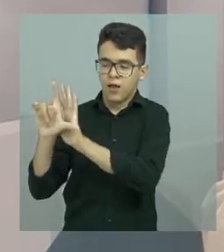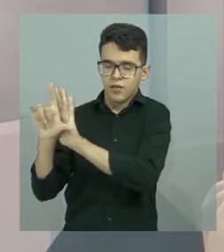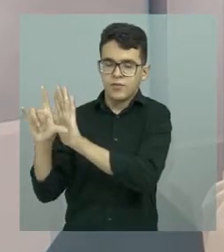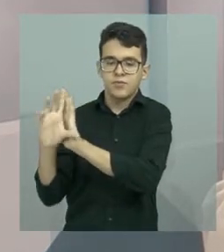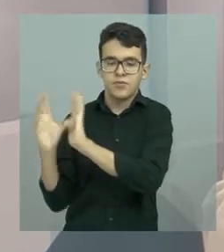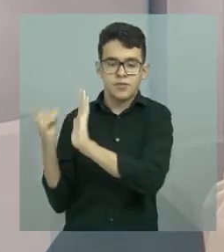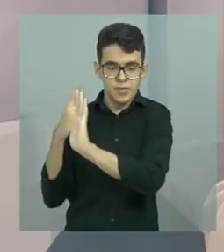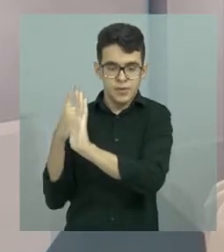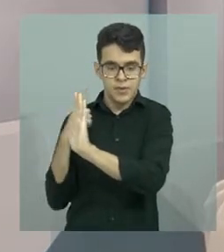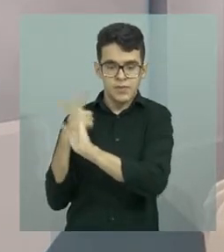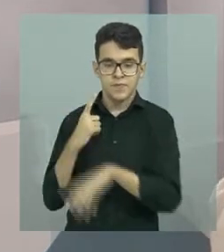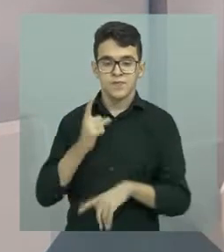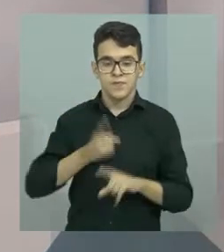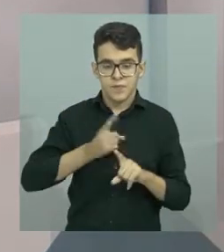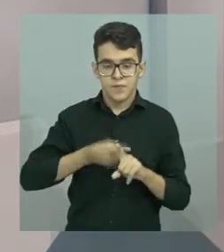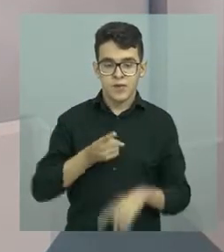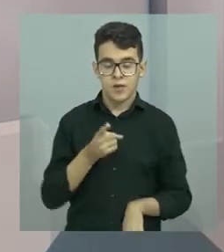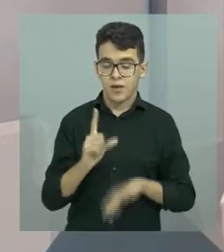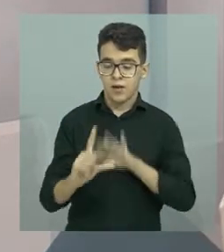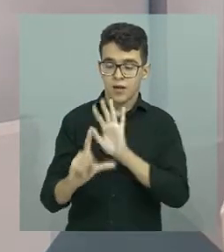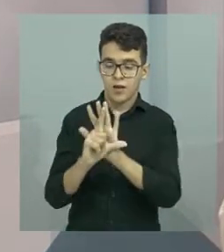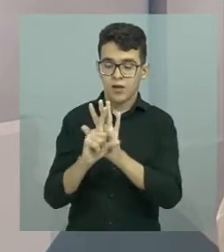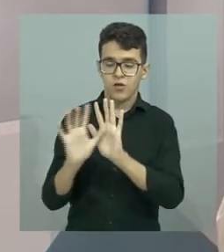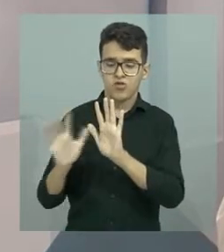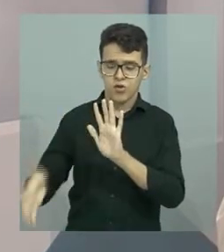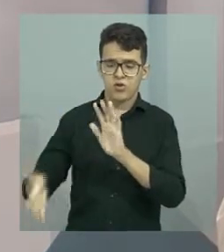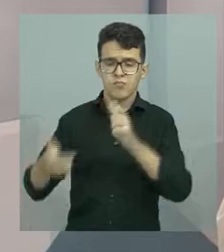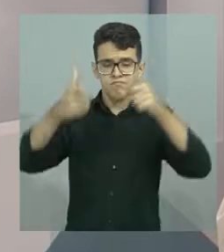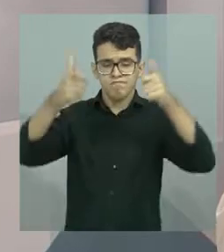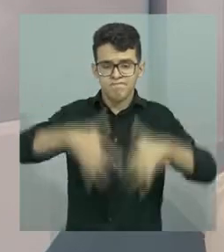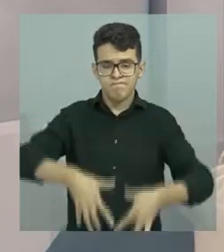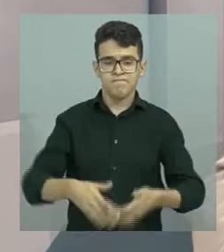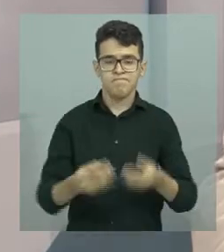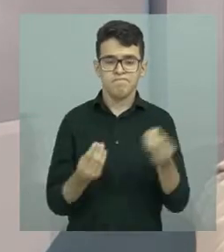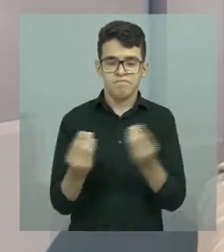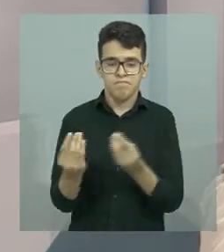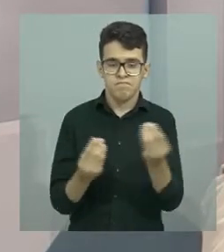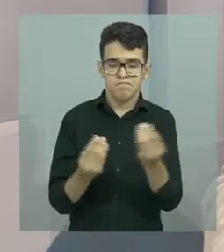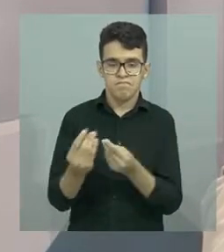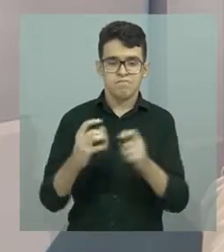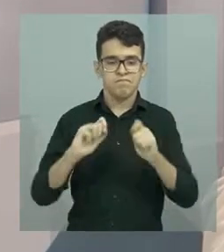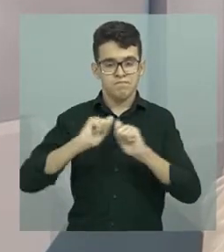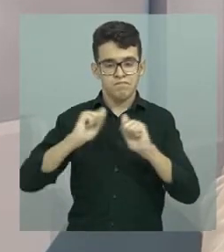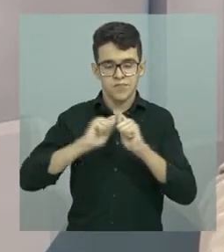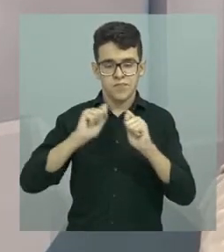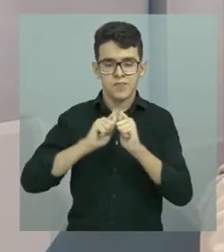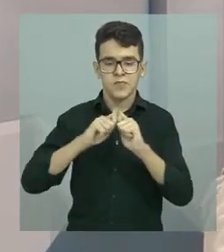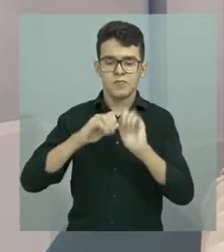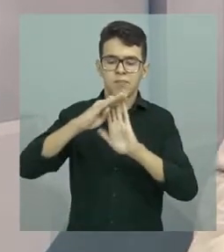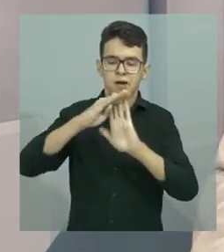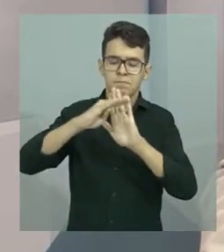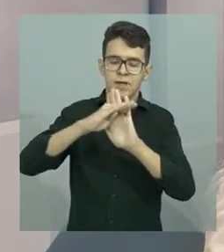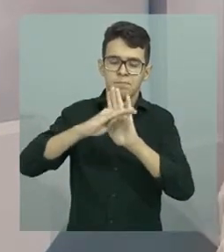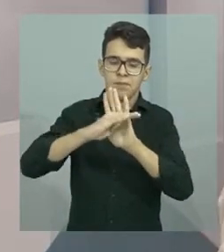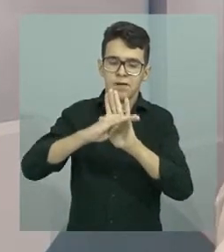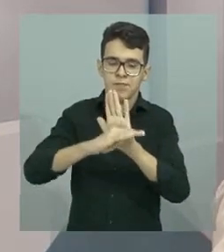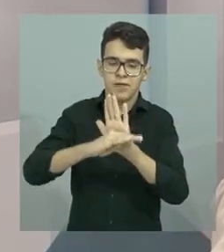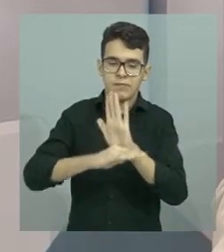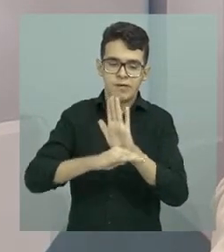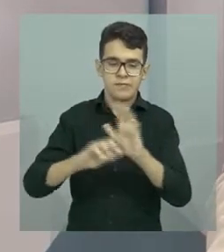quê? Porque a lei, ela prevê um conjunto de instâncias que são possíveis de serem